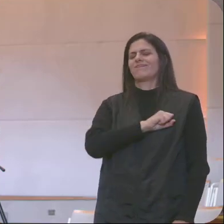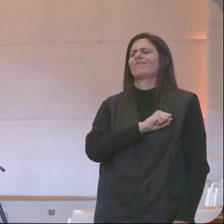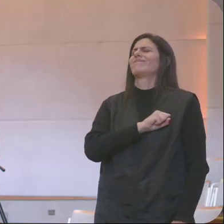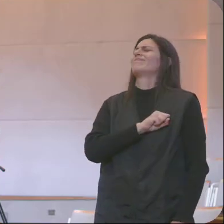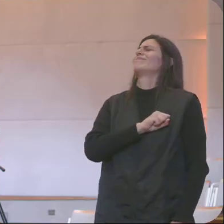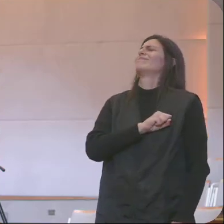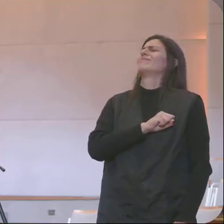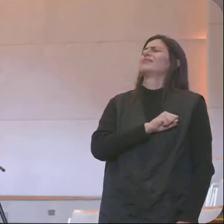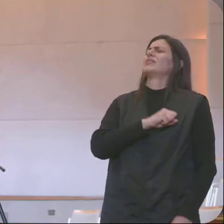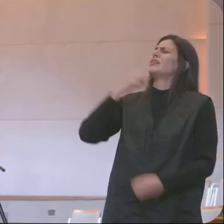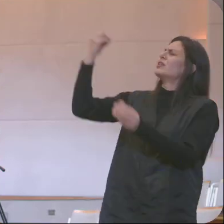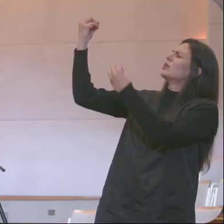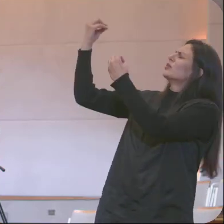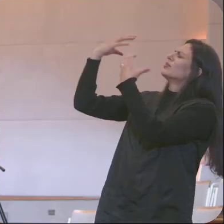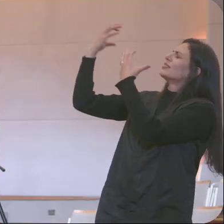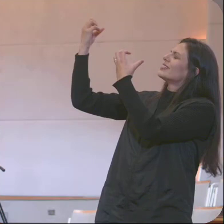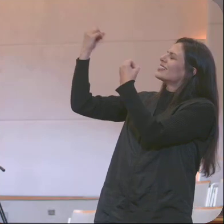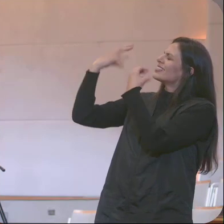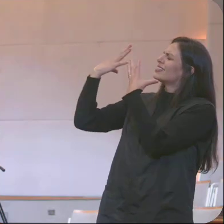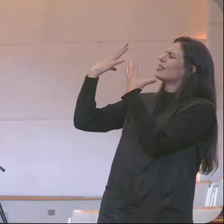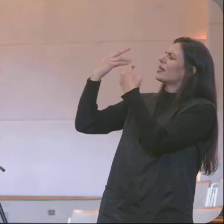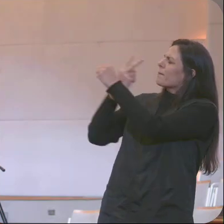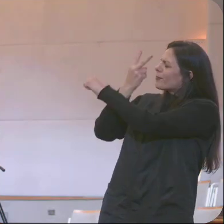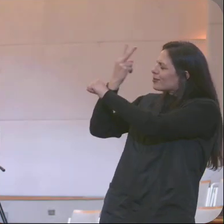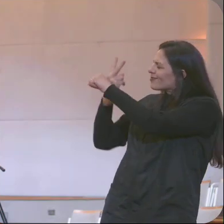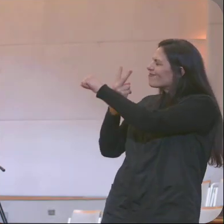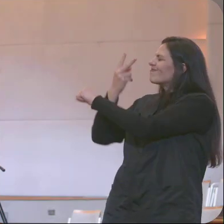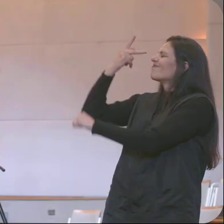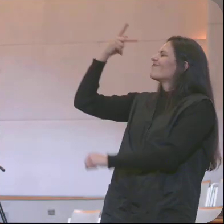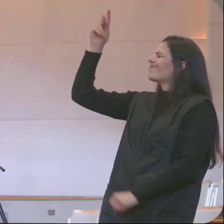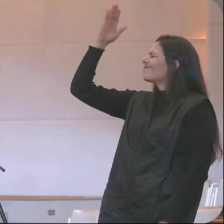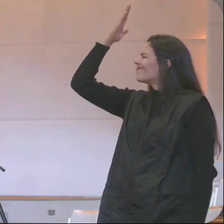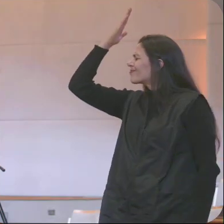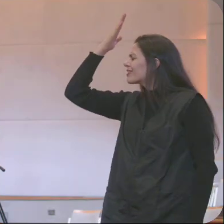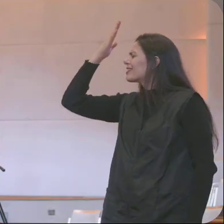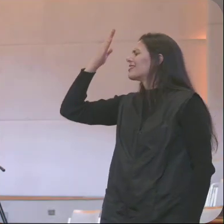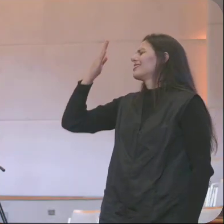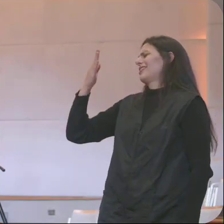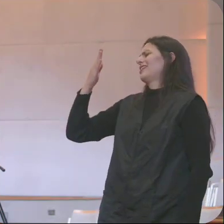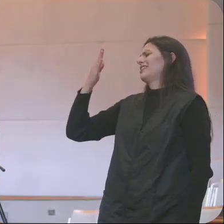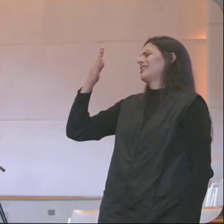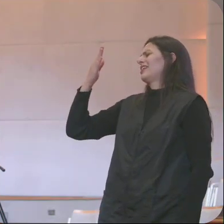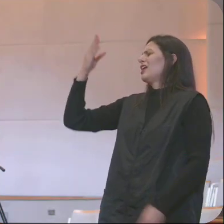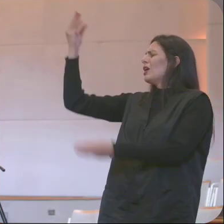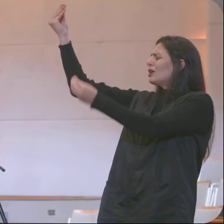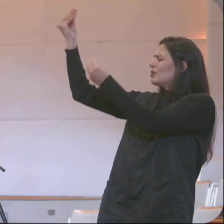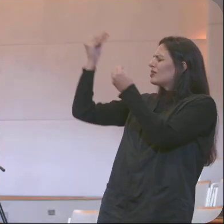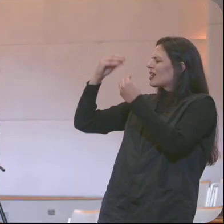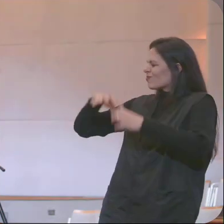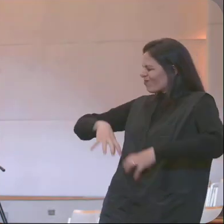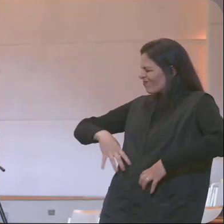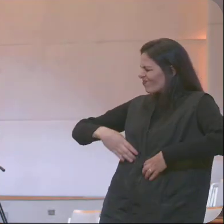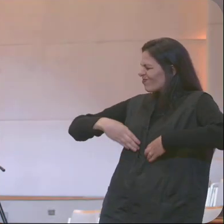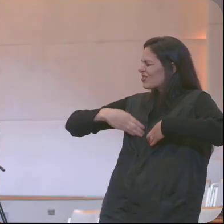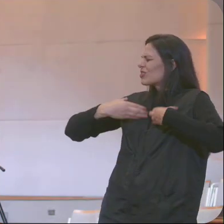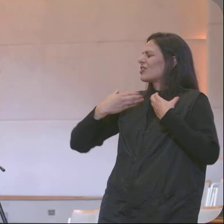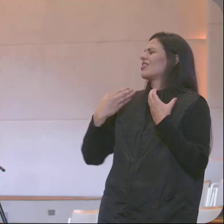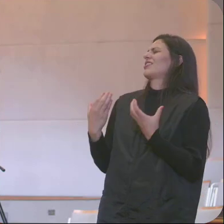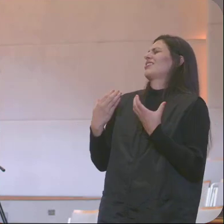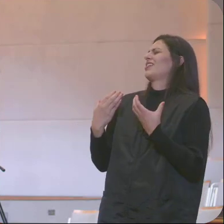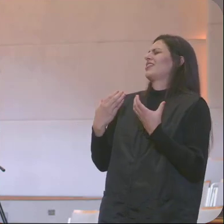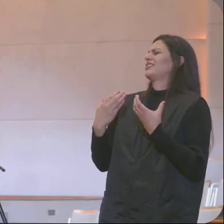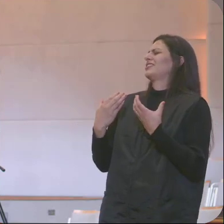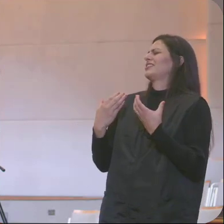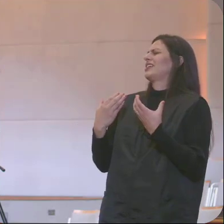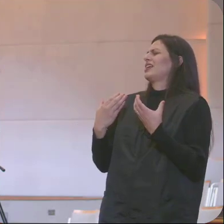nos ensina a buscar a tua presença, nos dá coragem de pagar o preço, de sair da